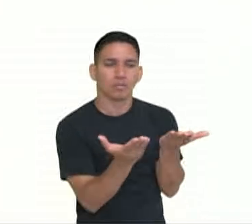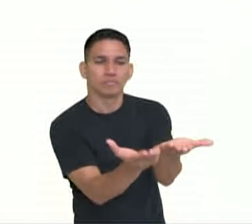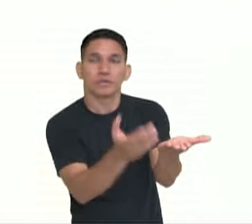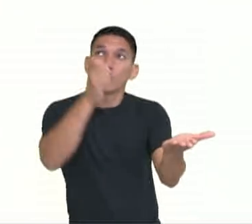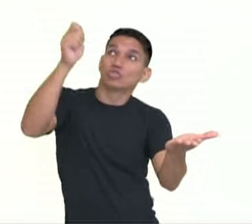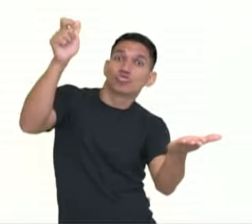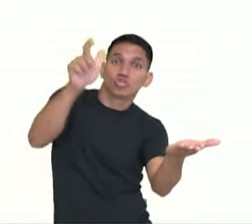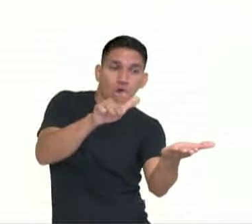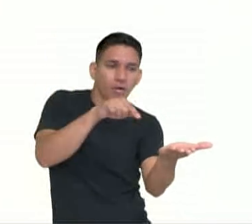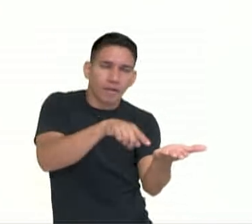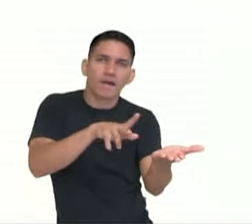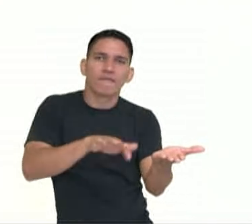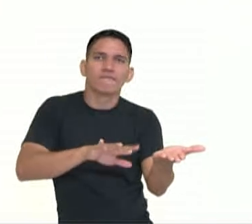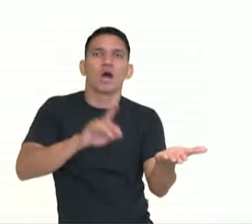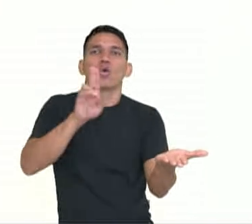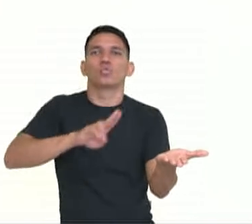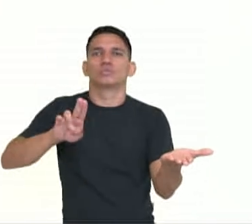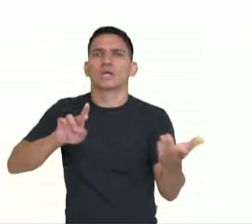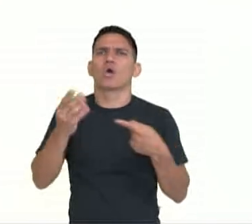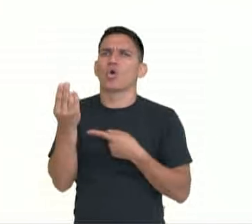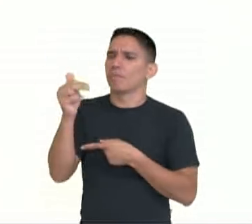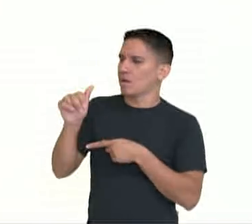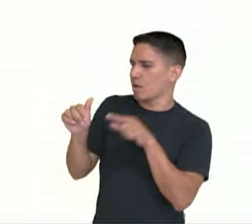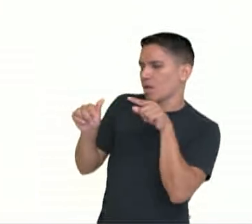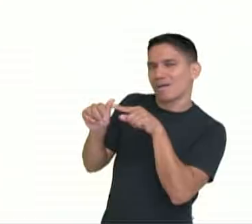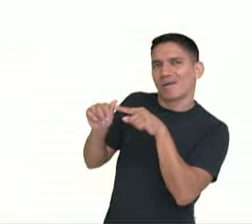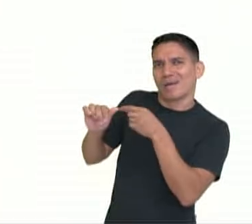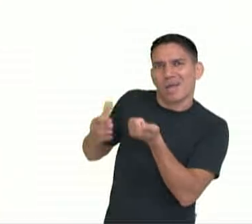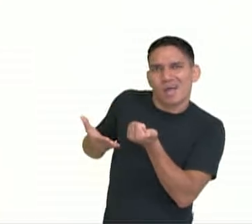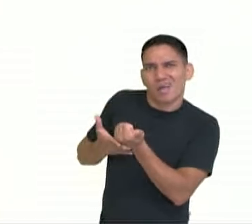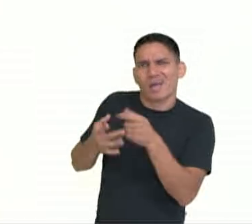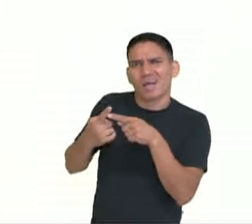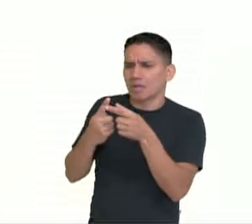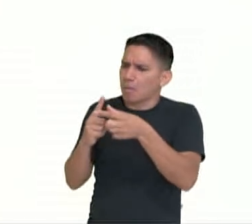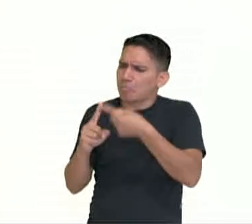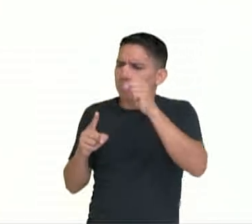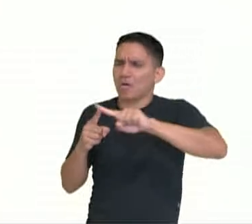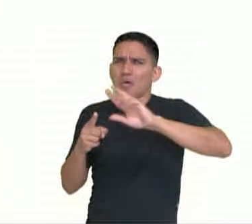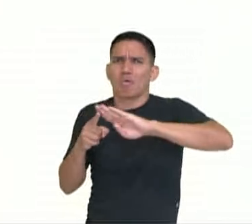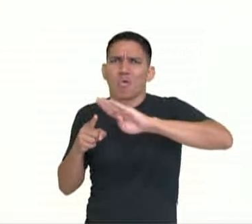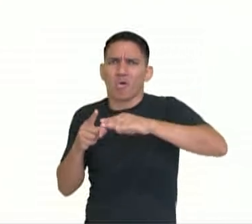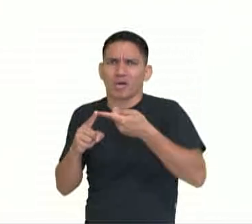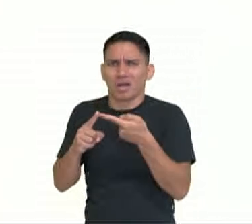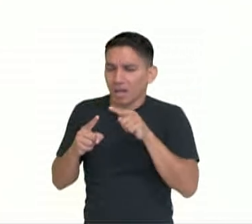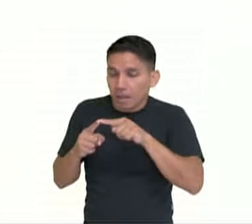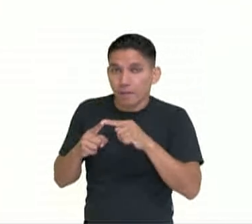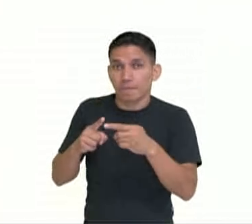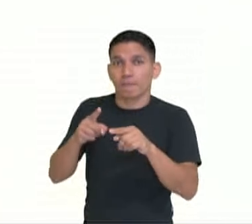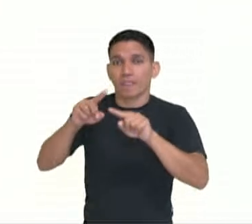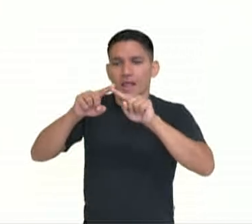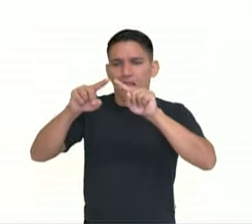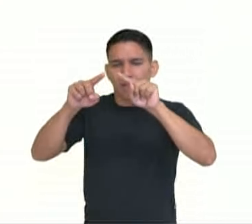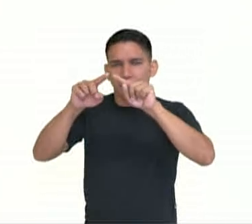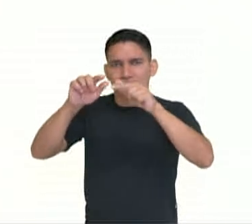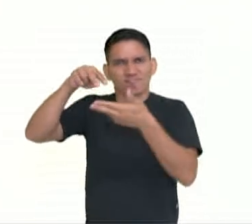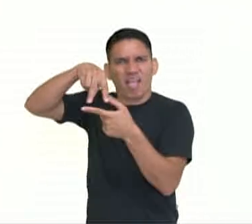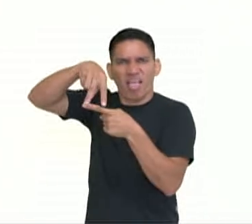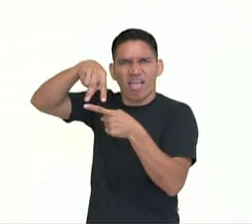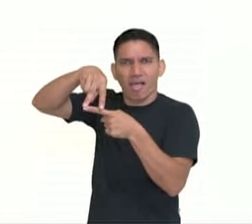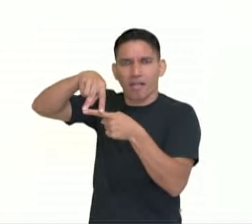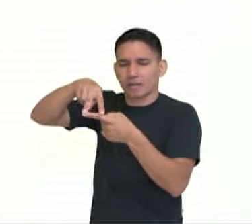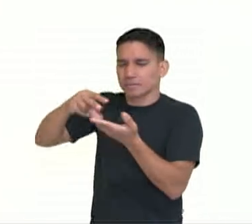você usava, então, uma cunha, tá? Um palito afiado com uma extremidade triangular. Você